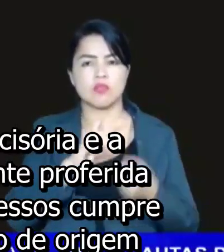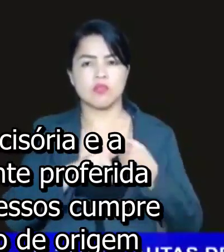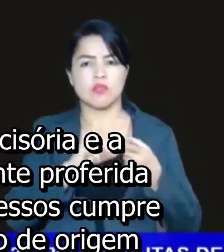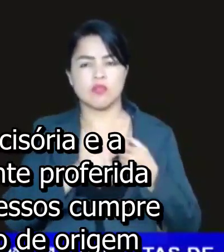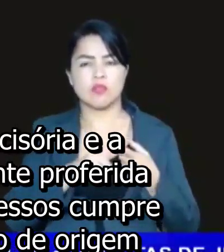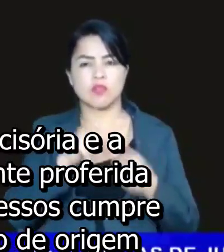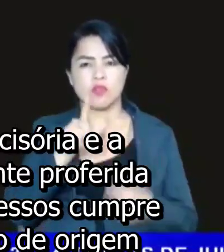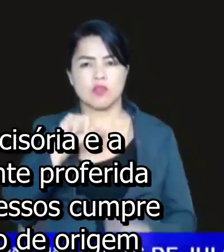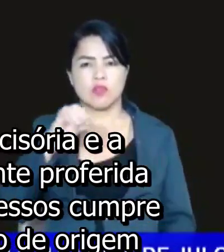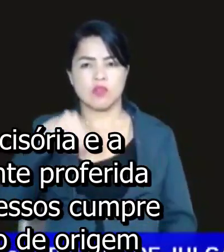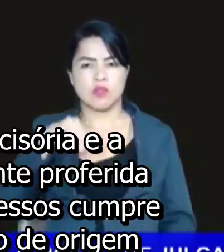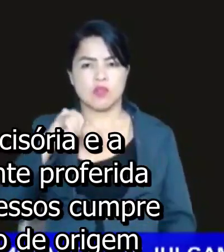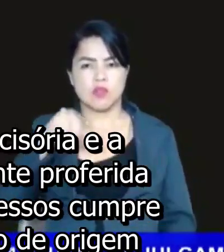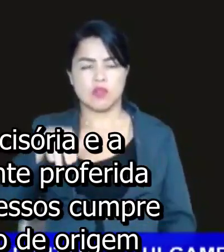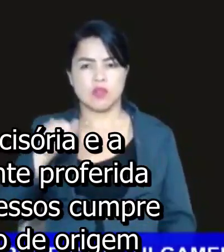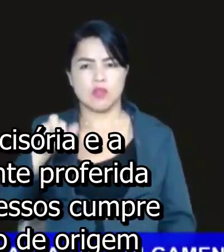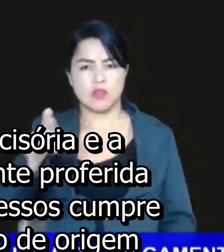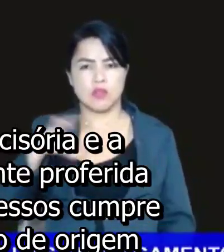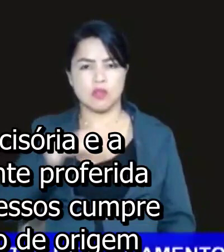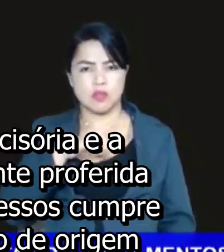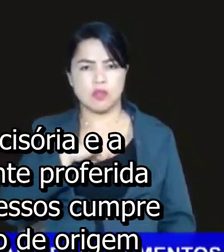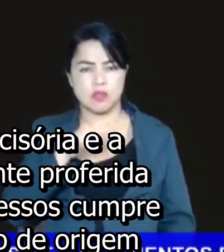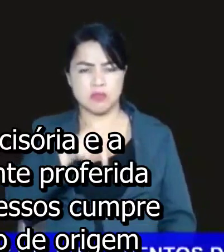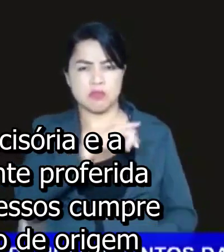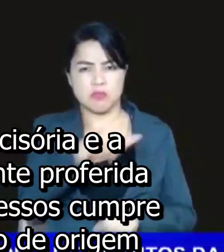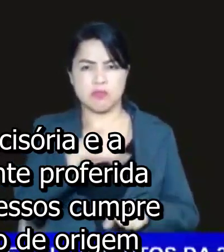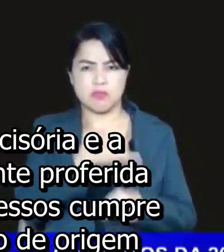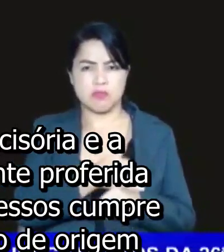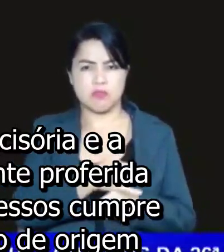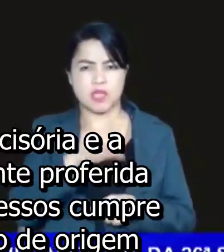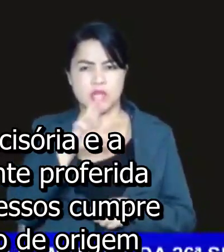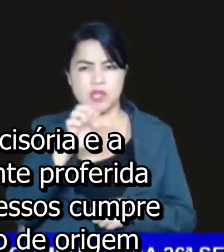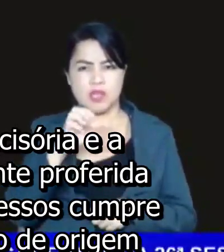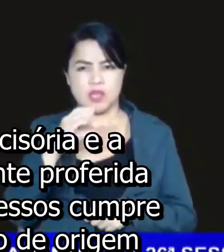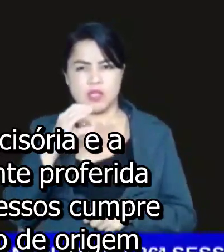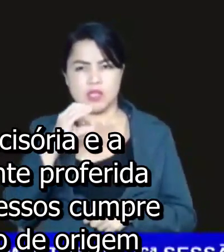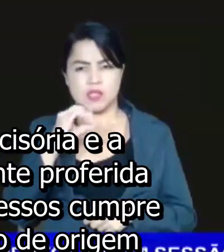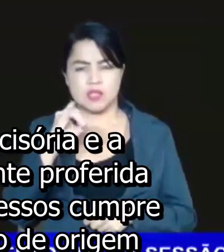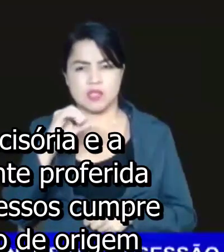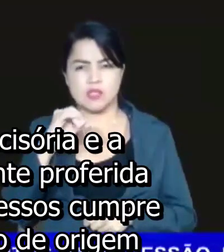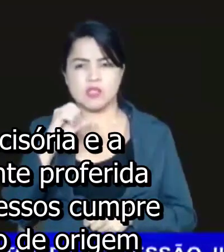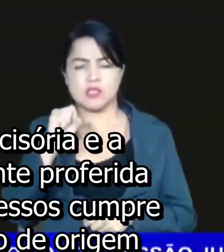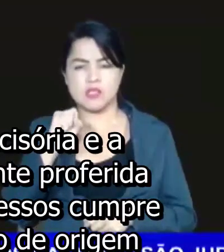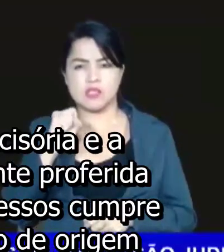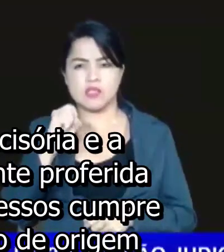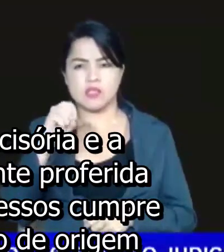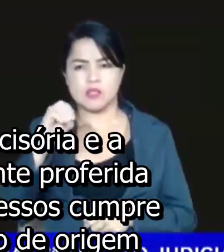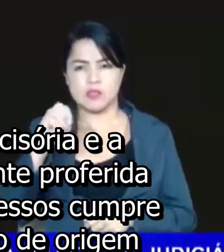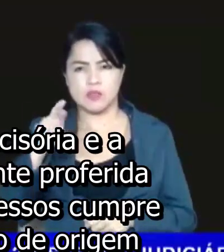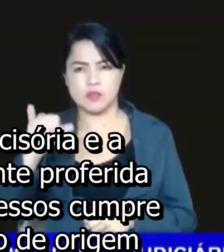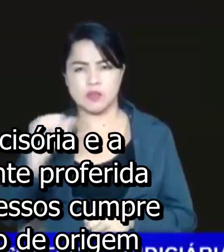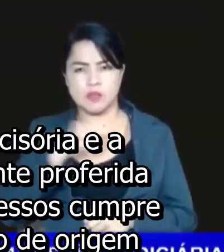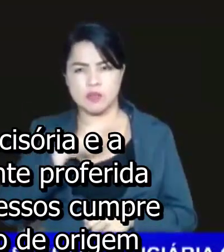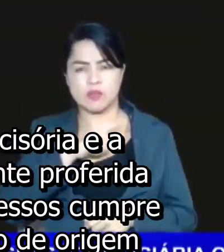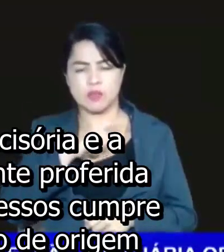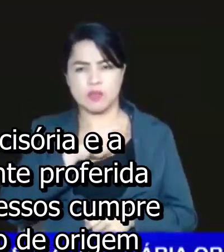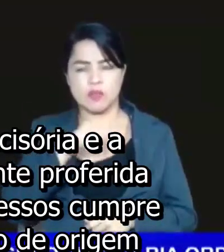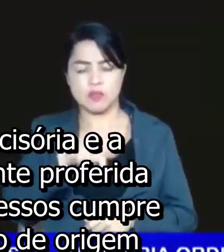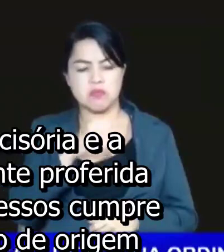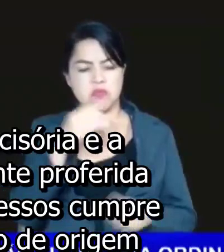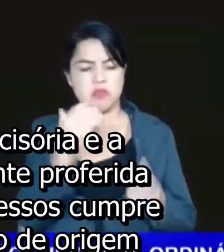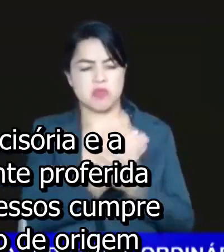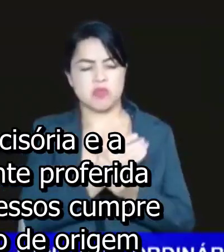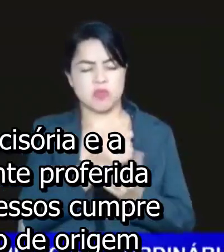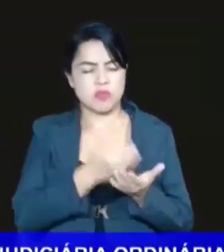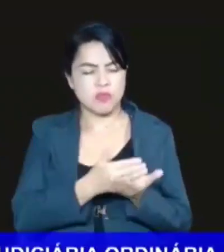da liminar inicialmente proferida nessa ação rescisória. Para além desses três processos, cumpre registrar que no processo de